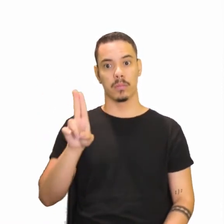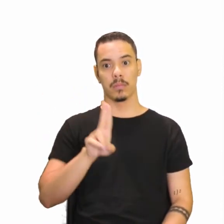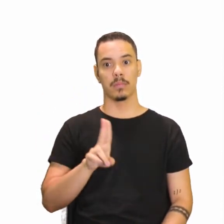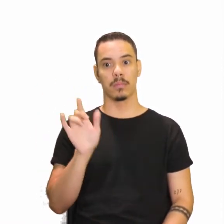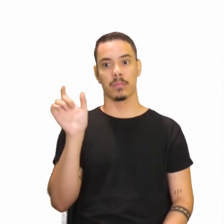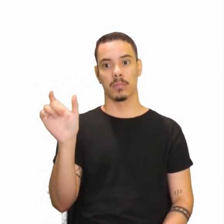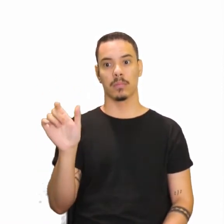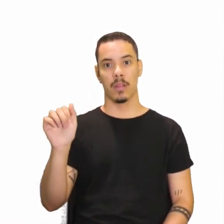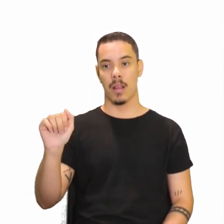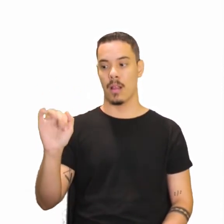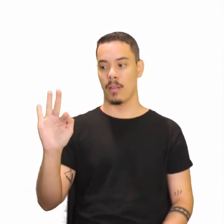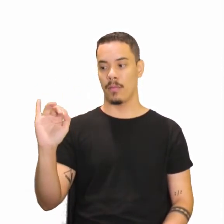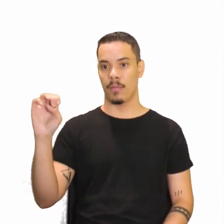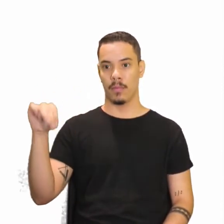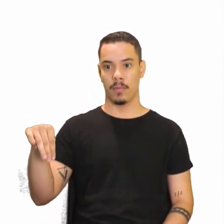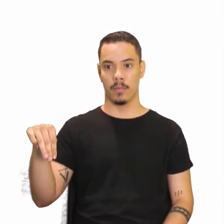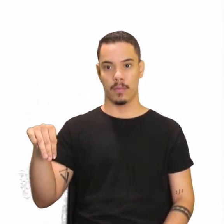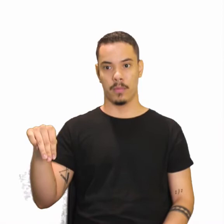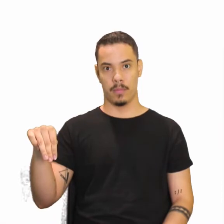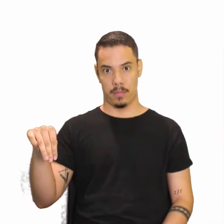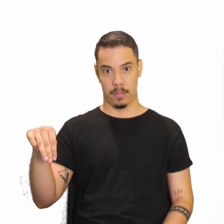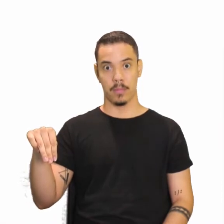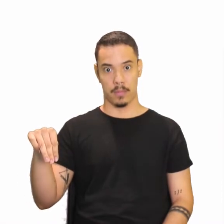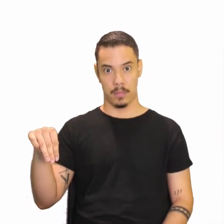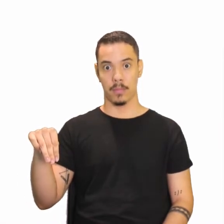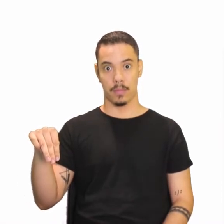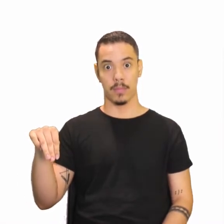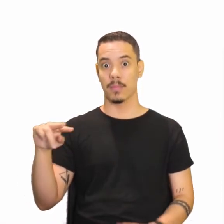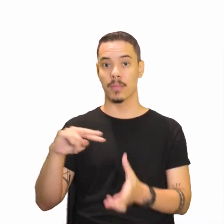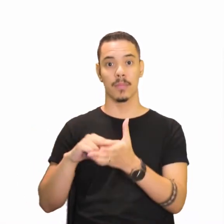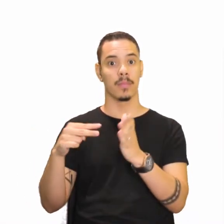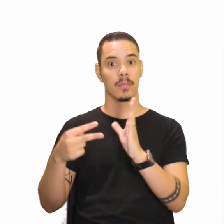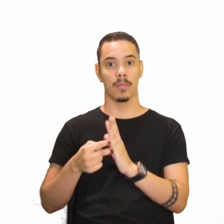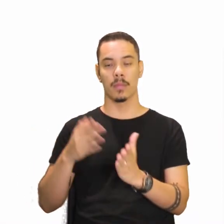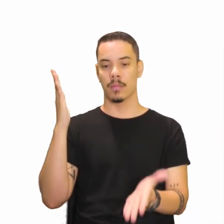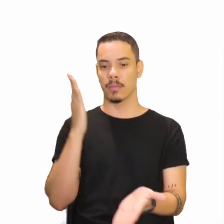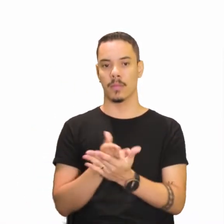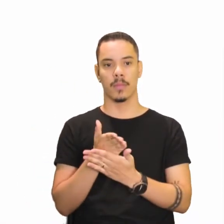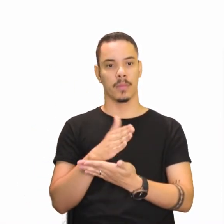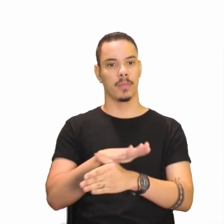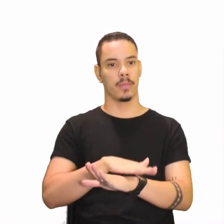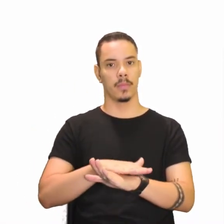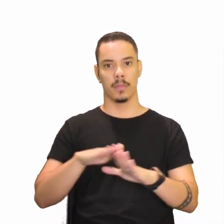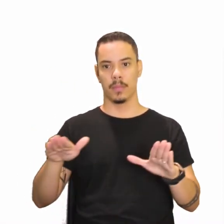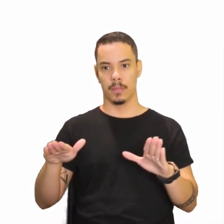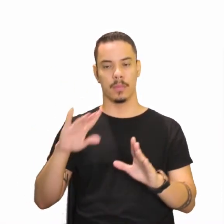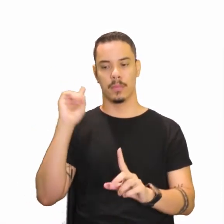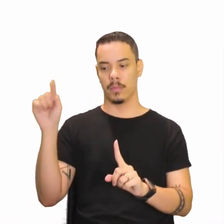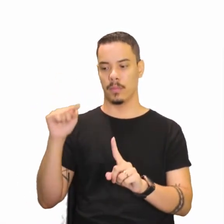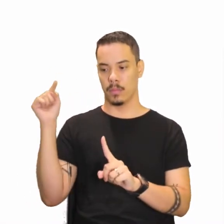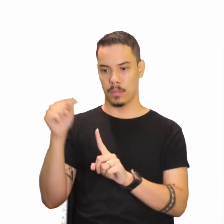adequadamente afim, que dá a ideia de finalidade, e